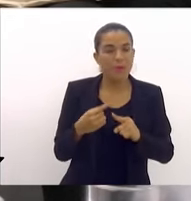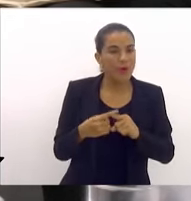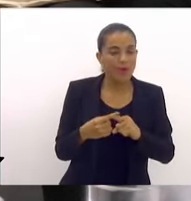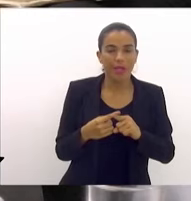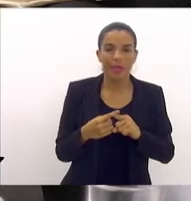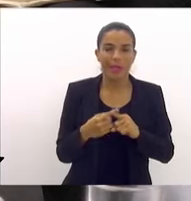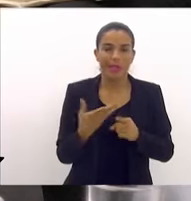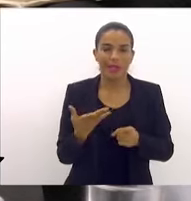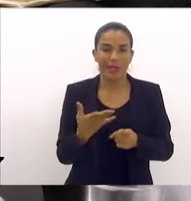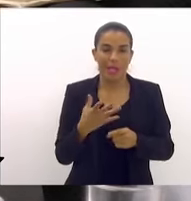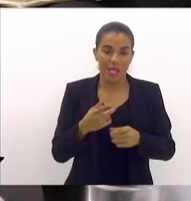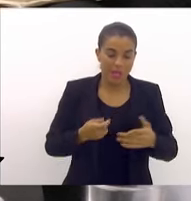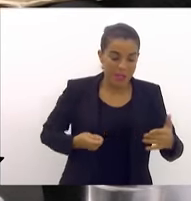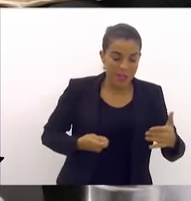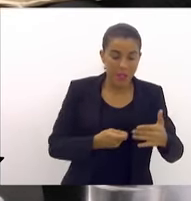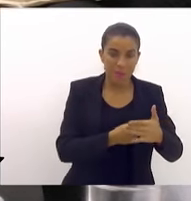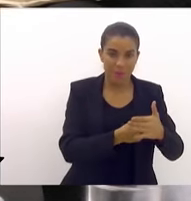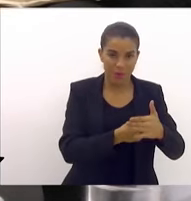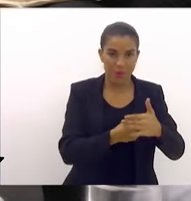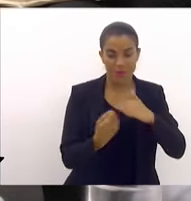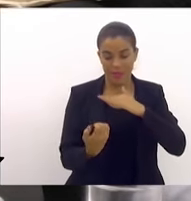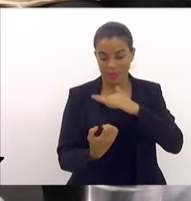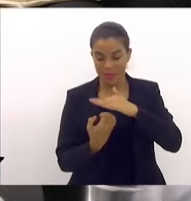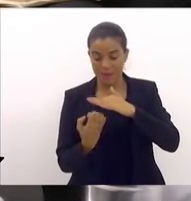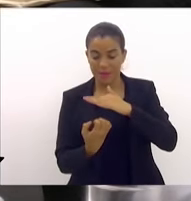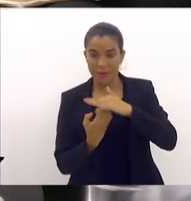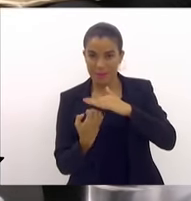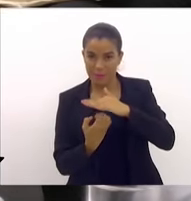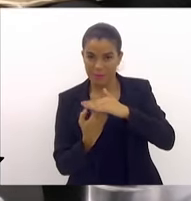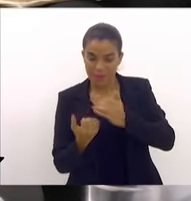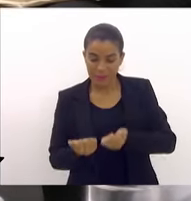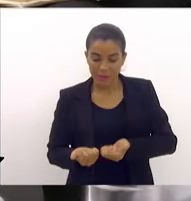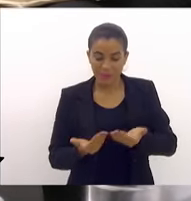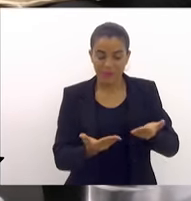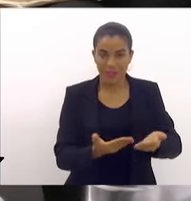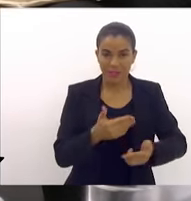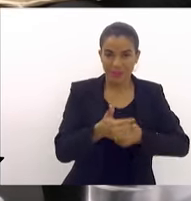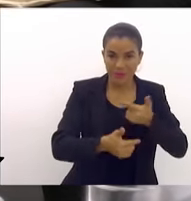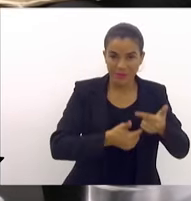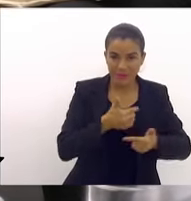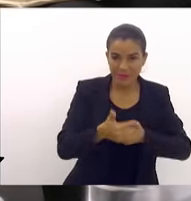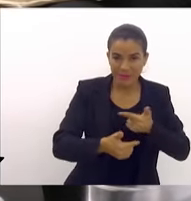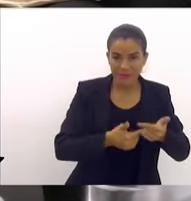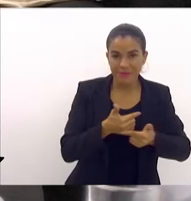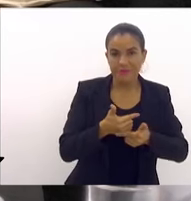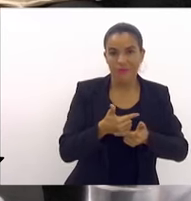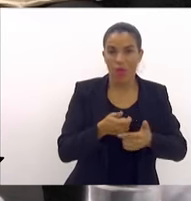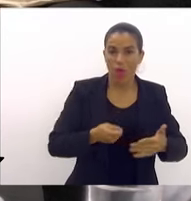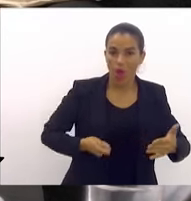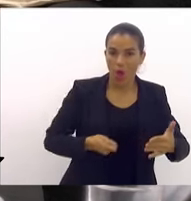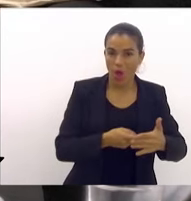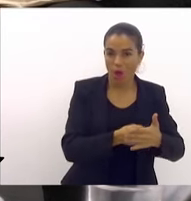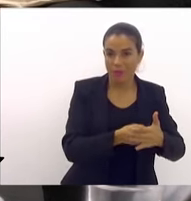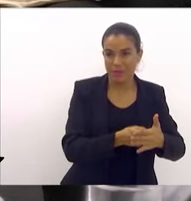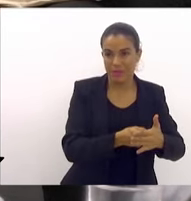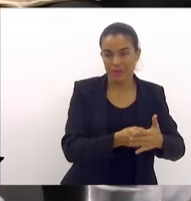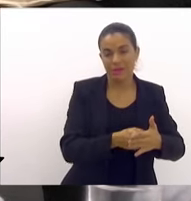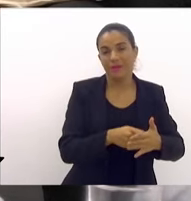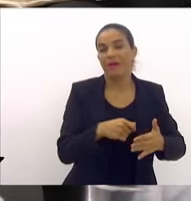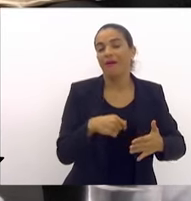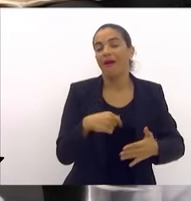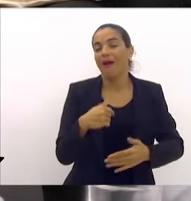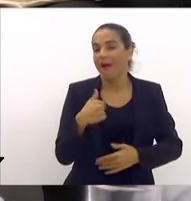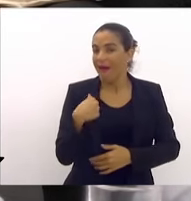momento que impõe às empresas que prestam esse tipo de serviço, esse tipo de obrigação, nós